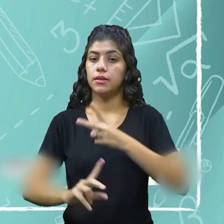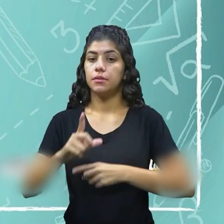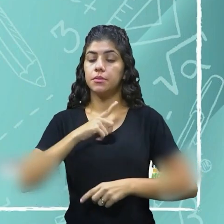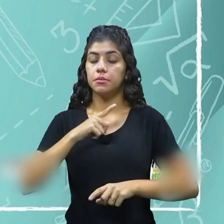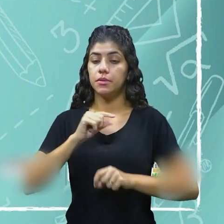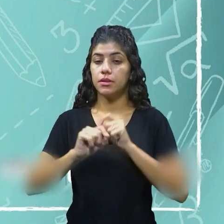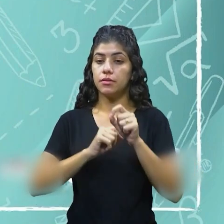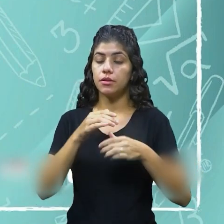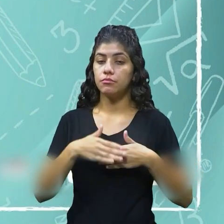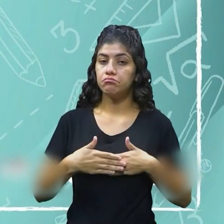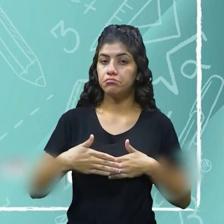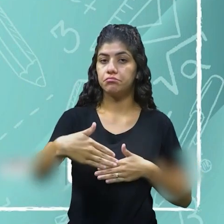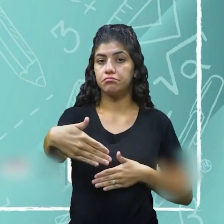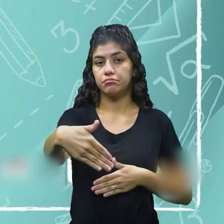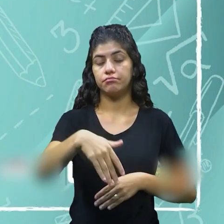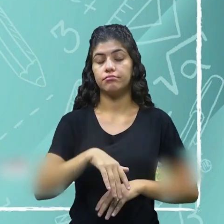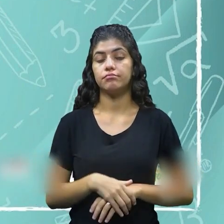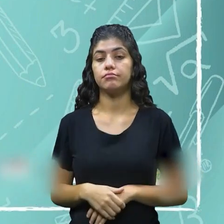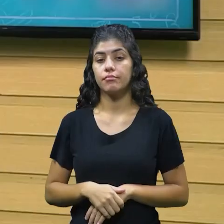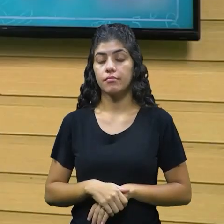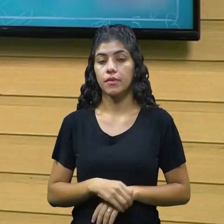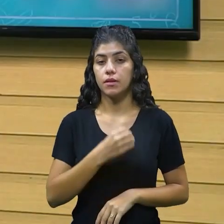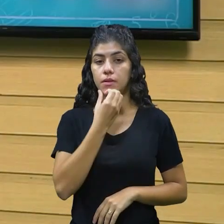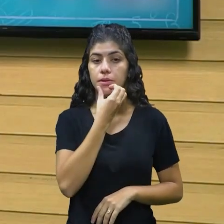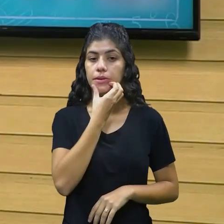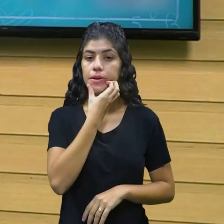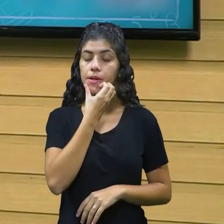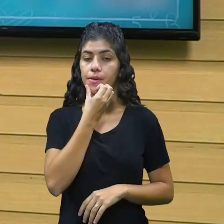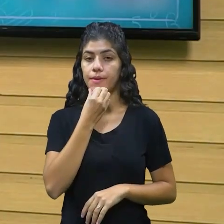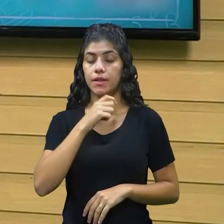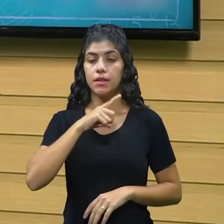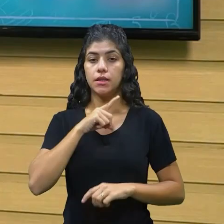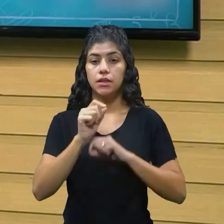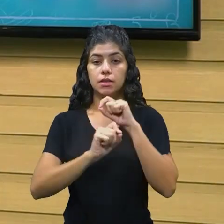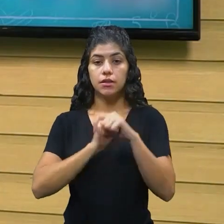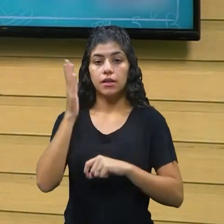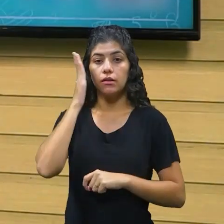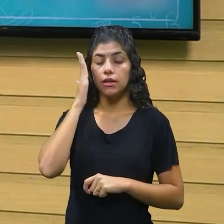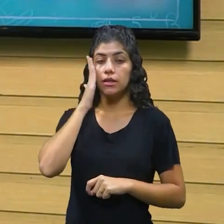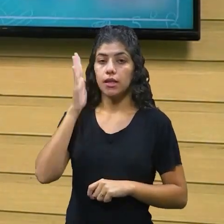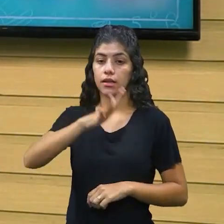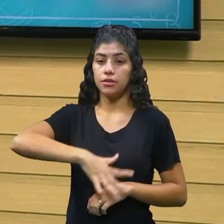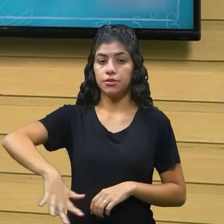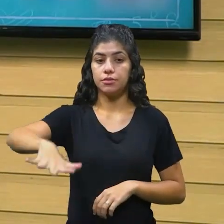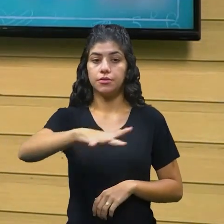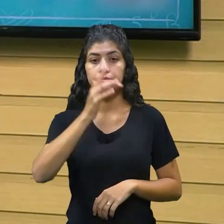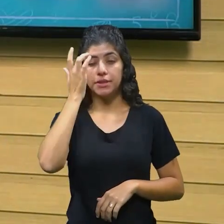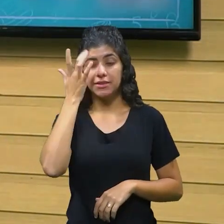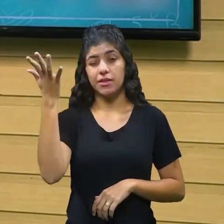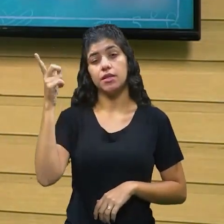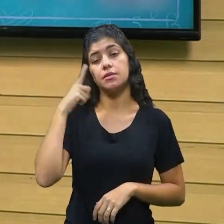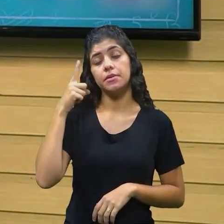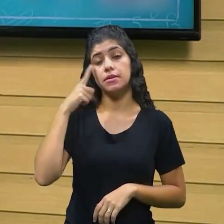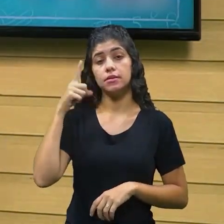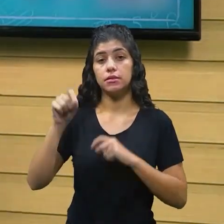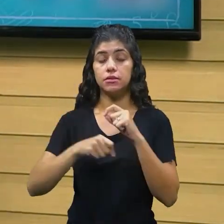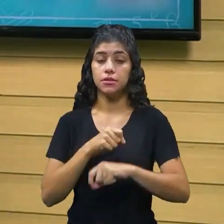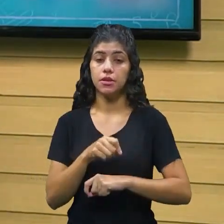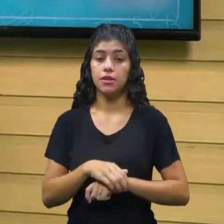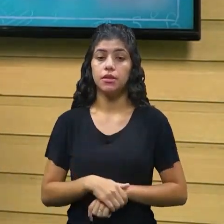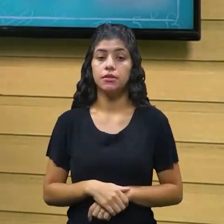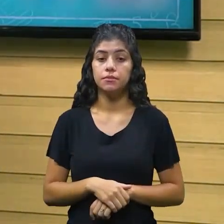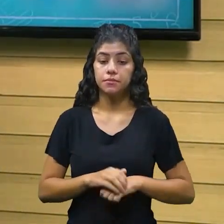mesma direção e no mesmo sentido do deslocamento. Quando a gente entende isso daqui de uma maneira muito mais fácil, pensando sobre quando você está